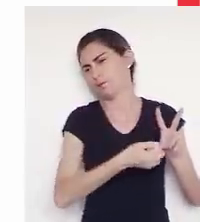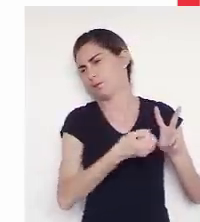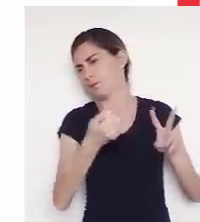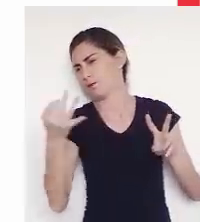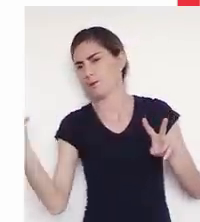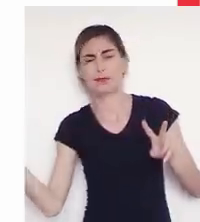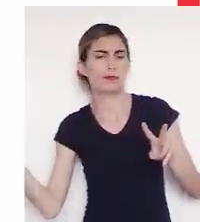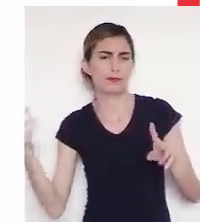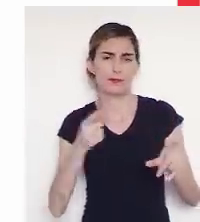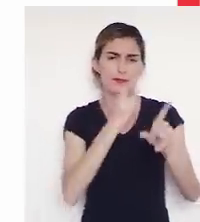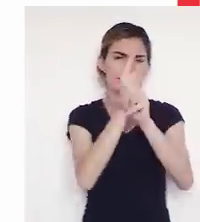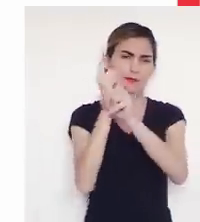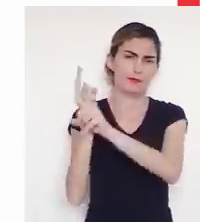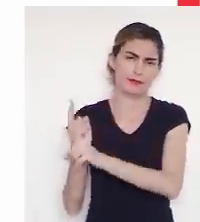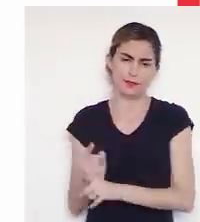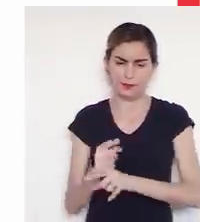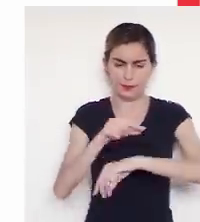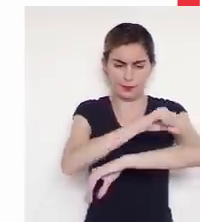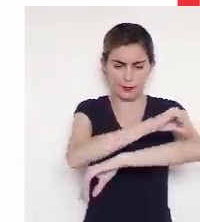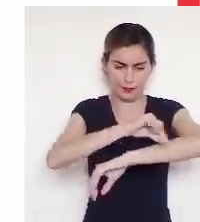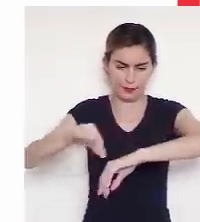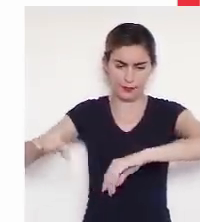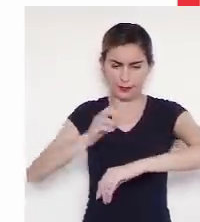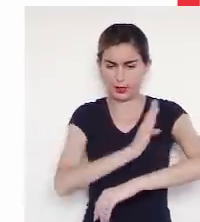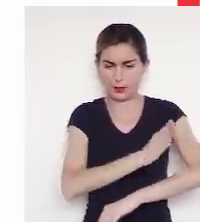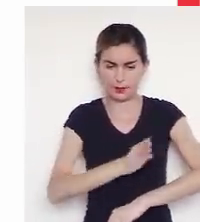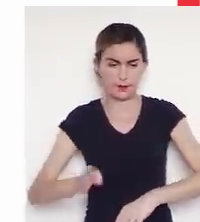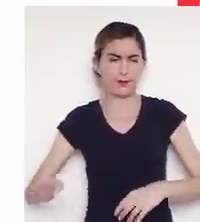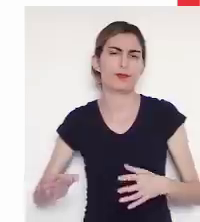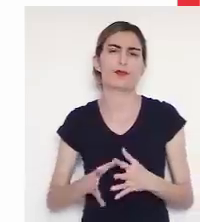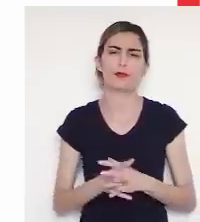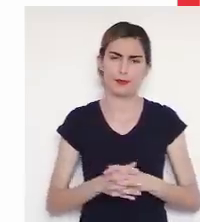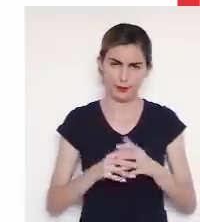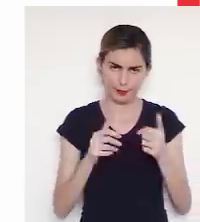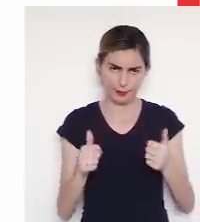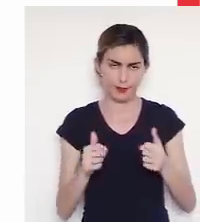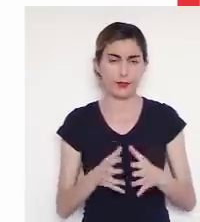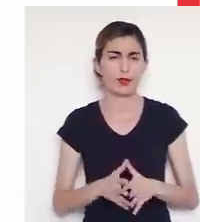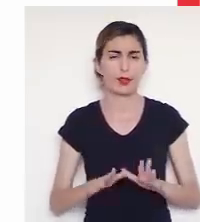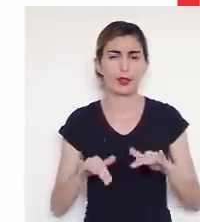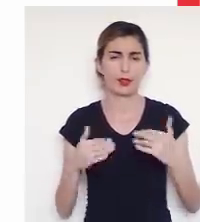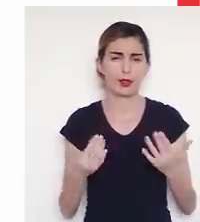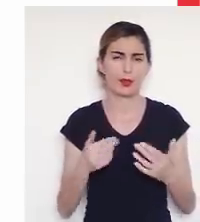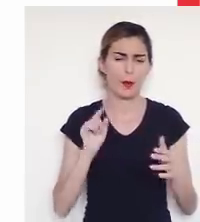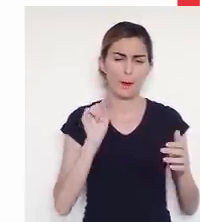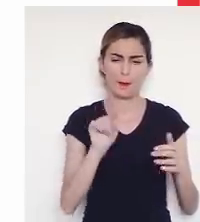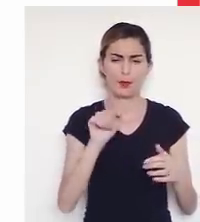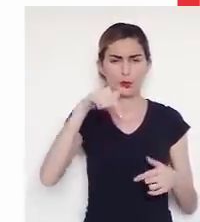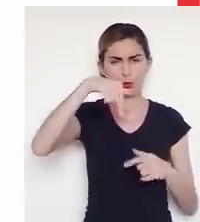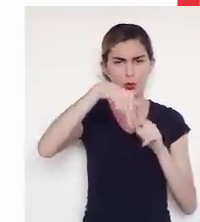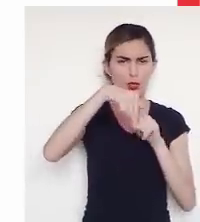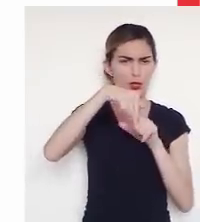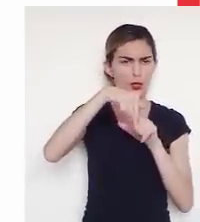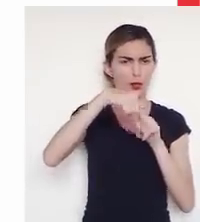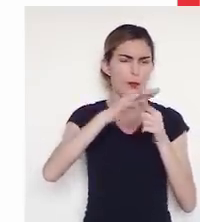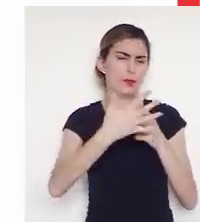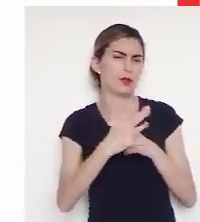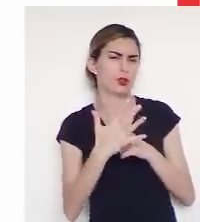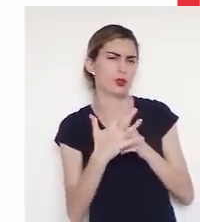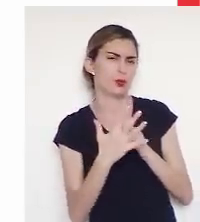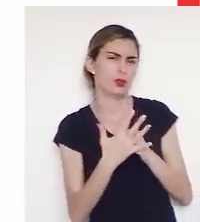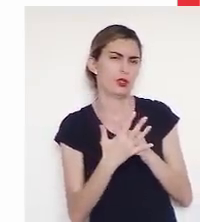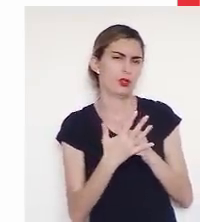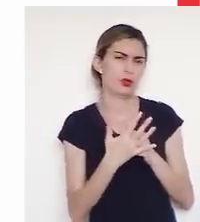e localizando na reta numérica da mesma forma, tá bem? Então, o ponto Q ali é